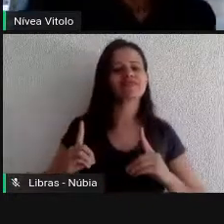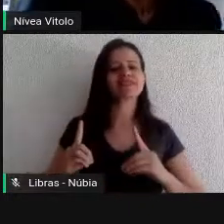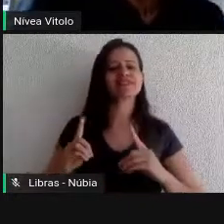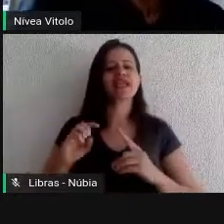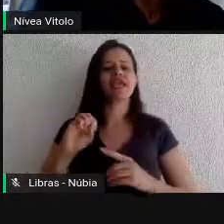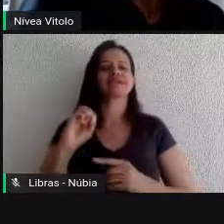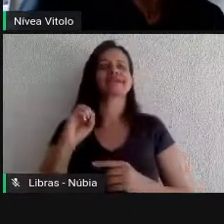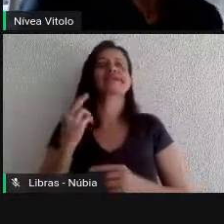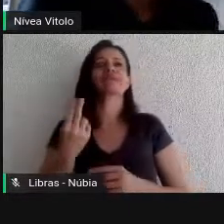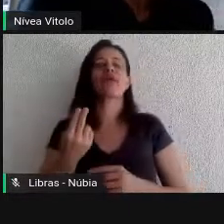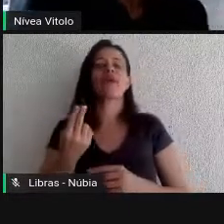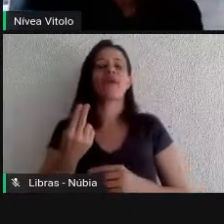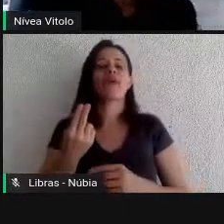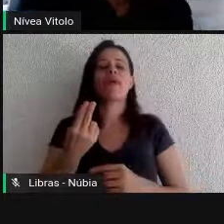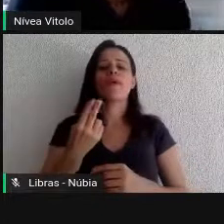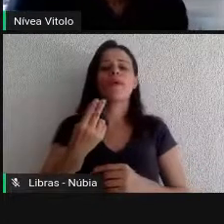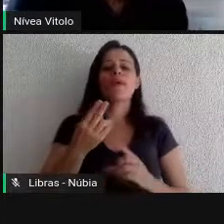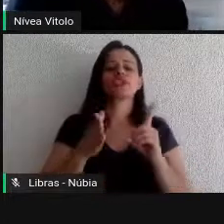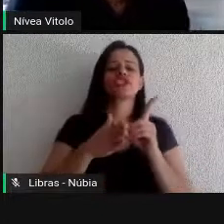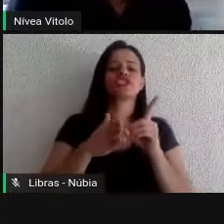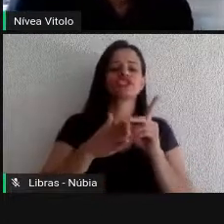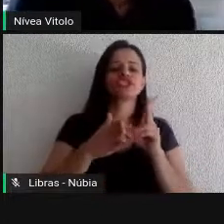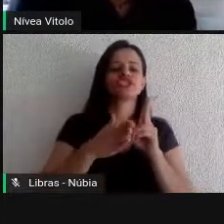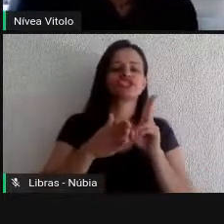ou indígenas,